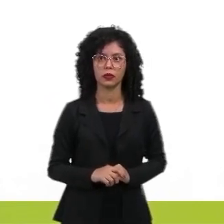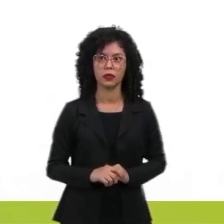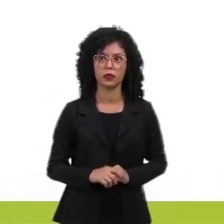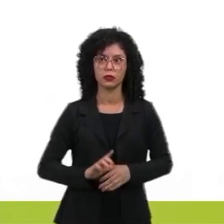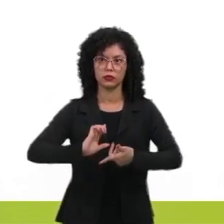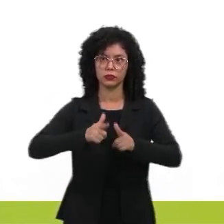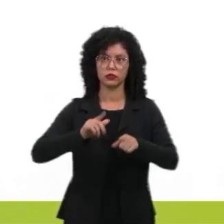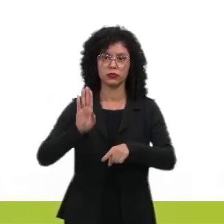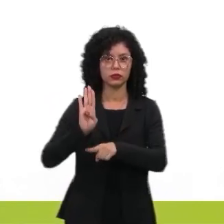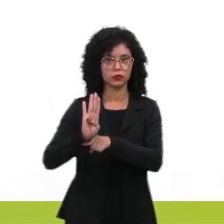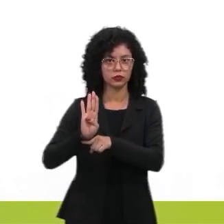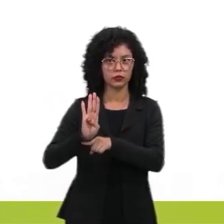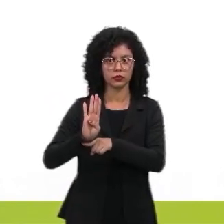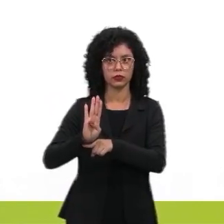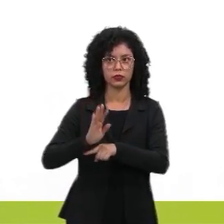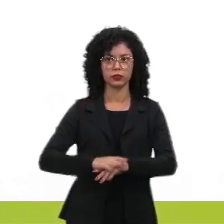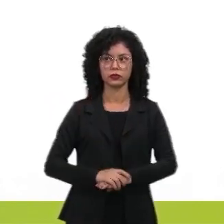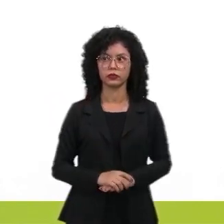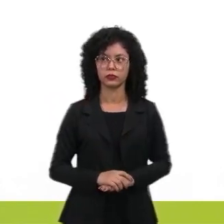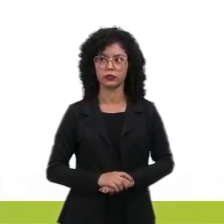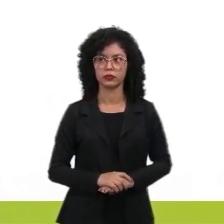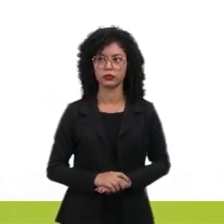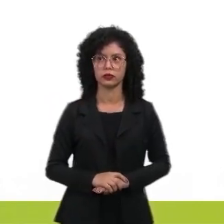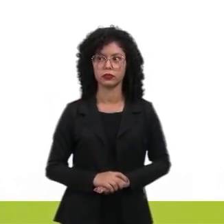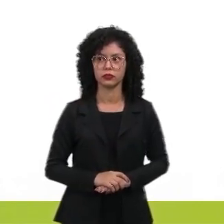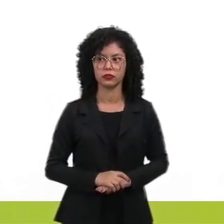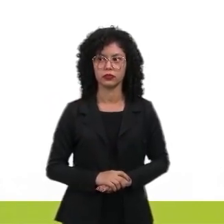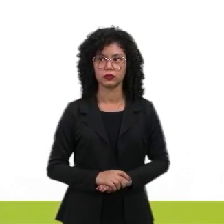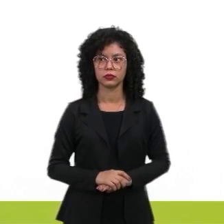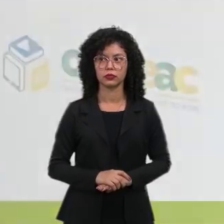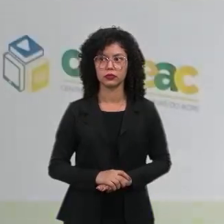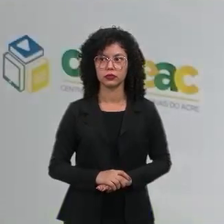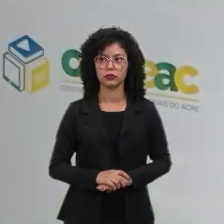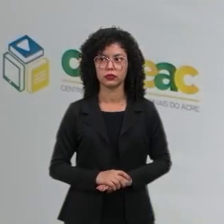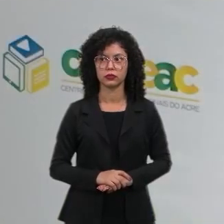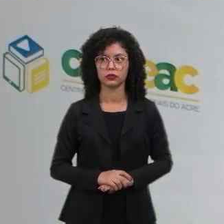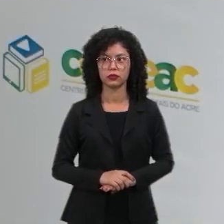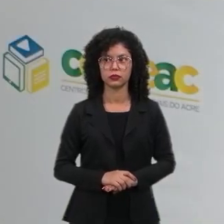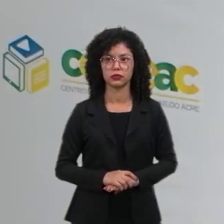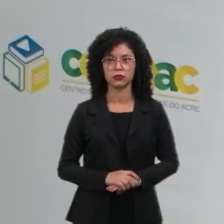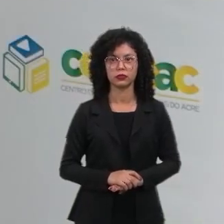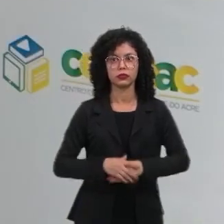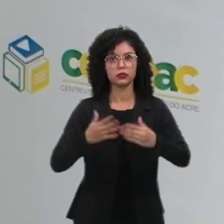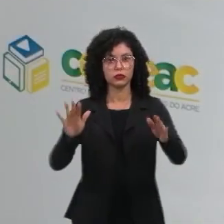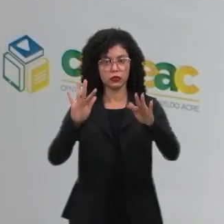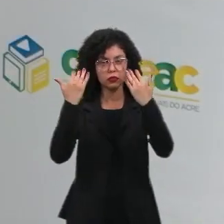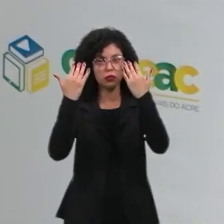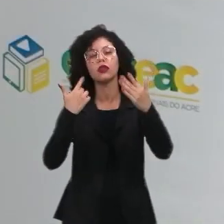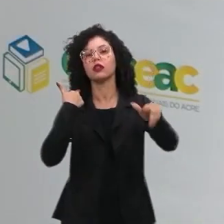Alternativa correta, letra B de bola. Olha só, volta comigo aqui para a gente entender uma coisa. A gente está trabalhando uma relação de regra de